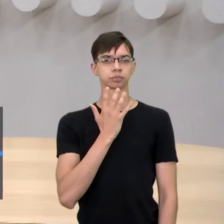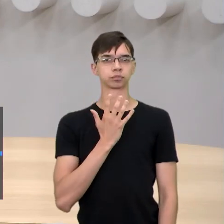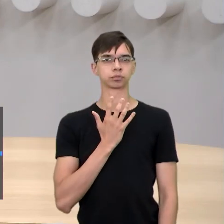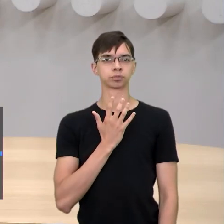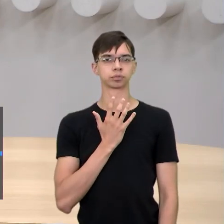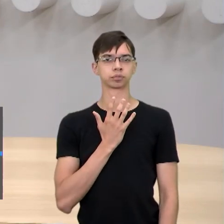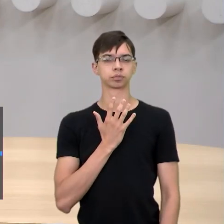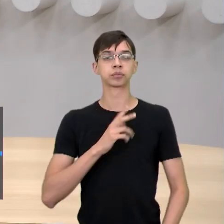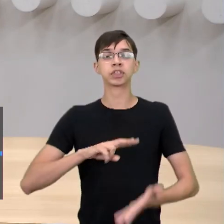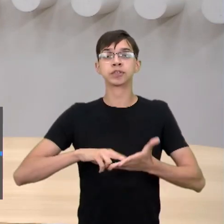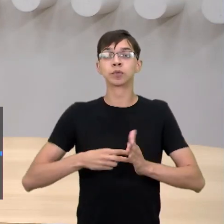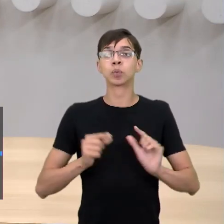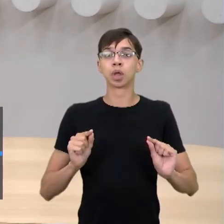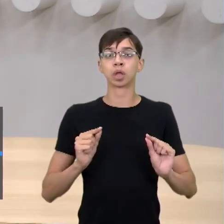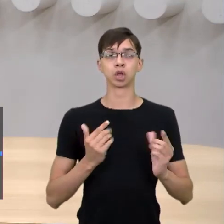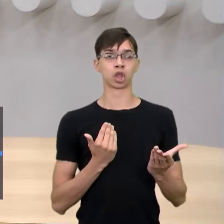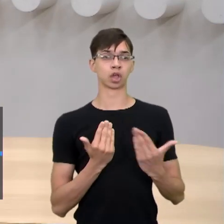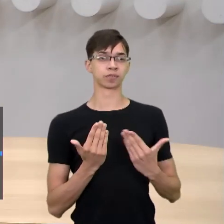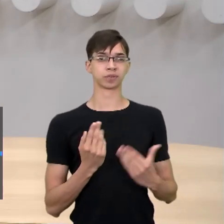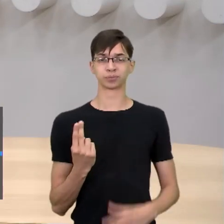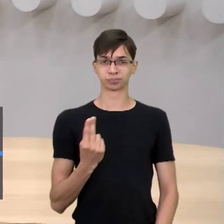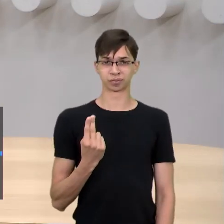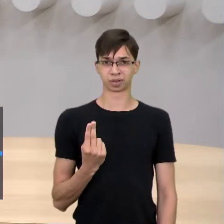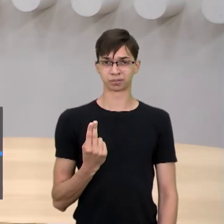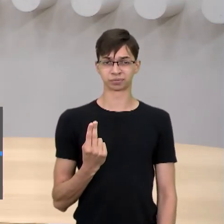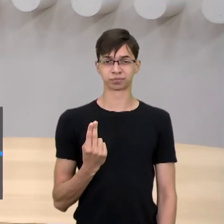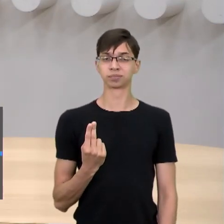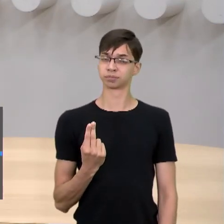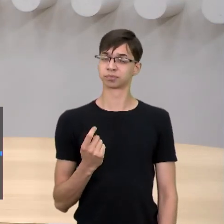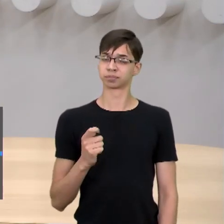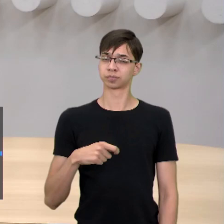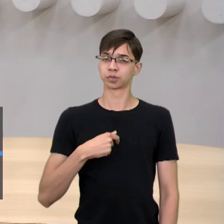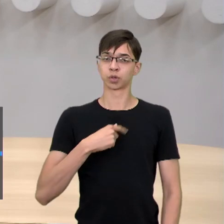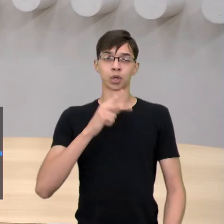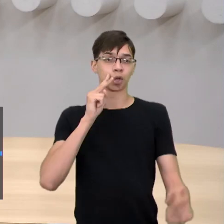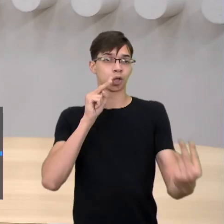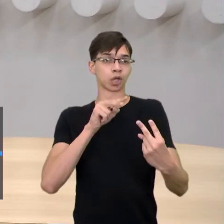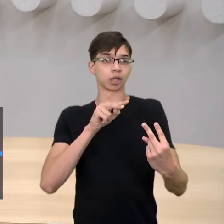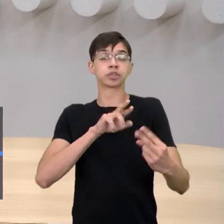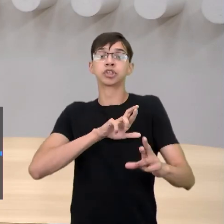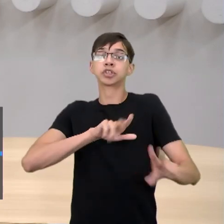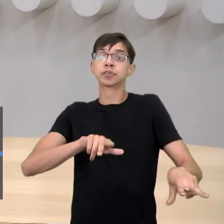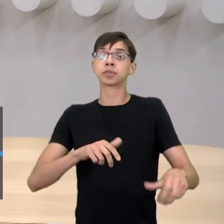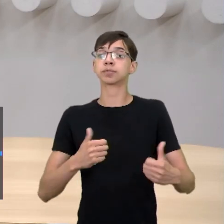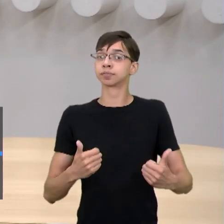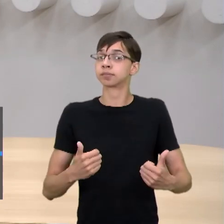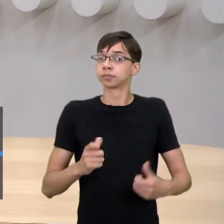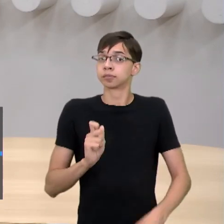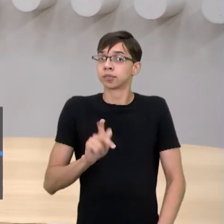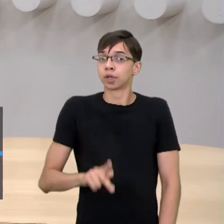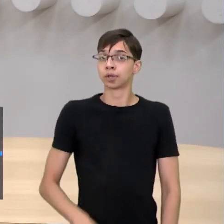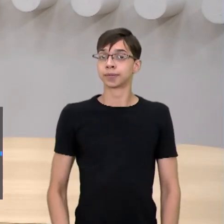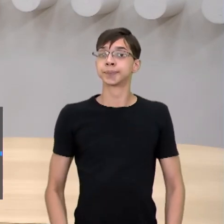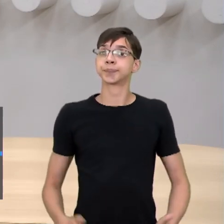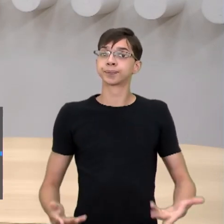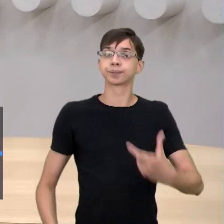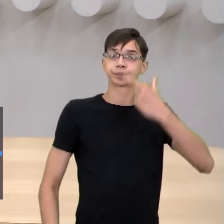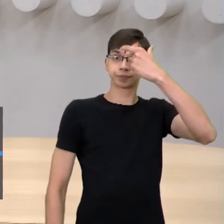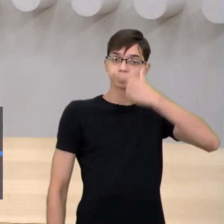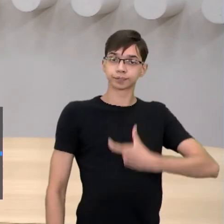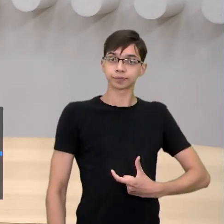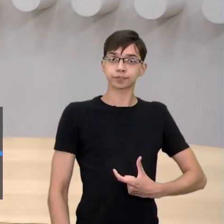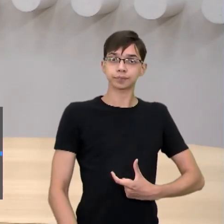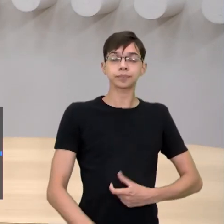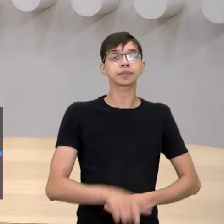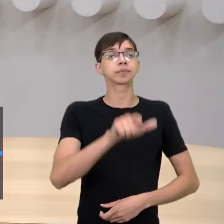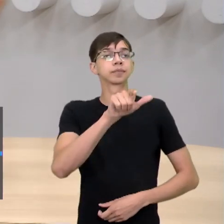gente não pode conversar? Não. Significa que eu vou olhar pra ele e falar, somos diferentes. E sendo assim, a minha interação com você vai